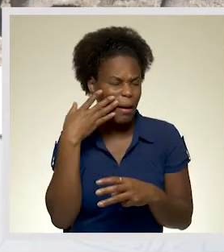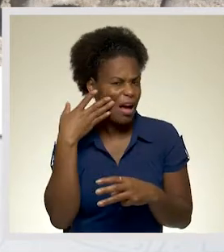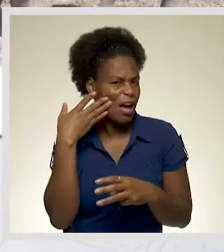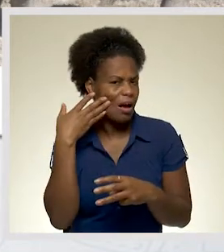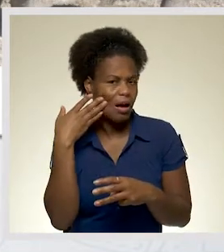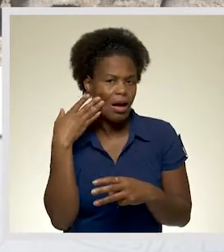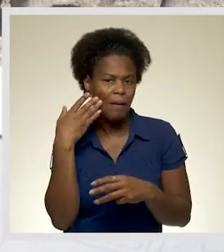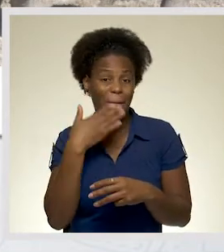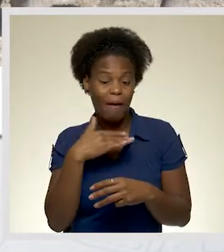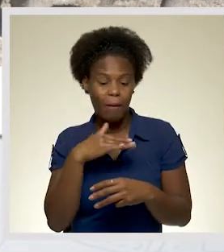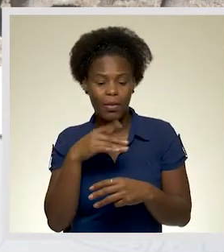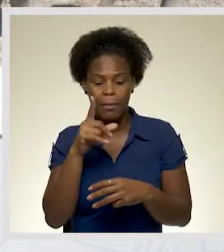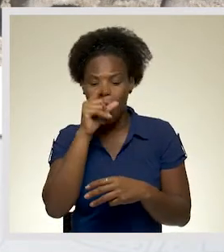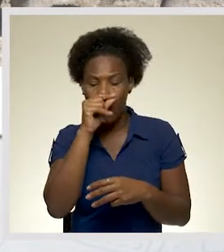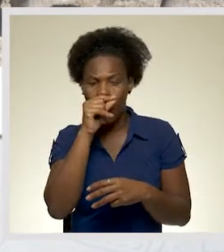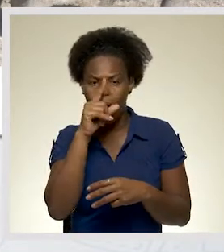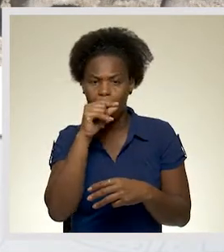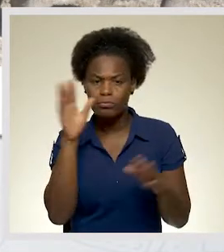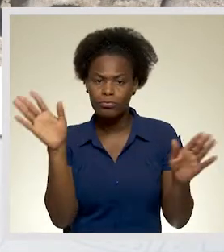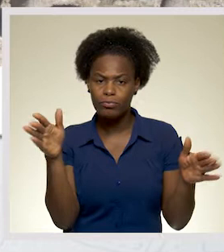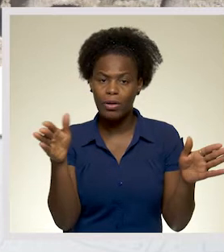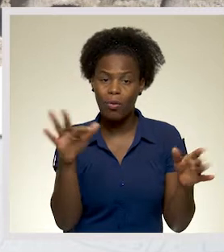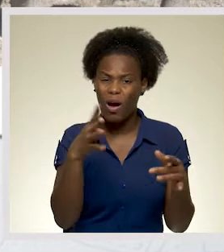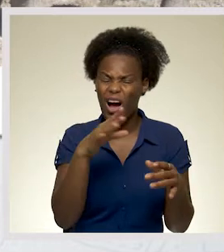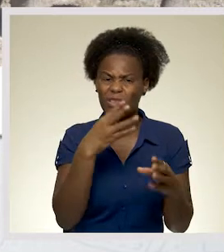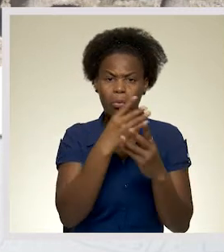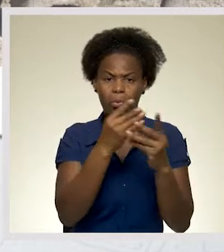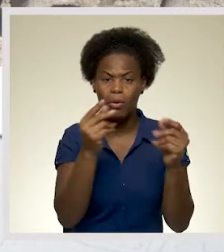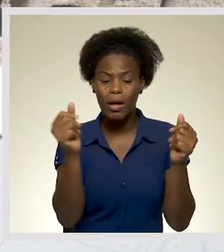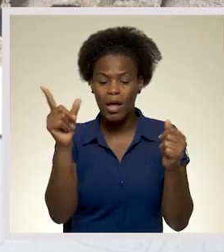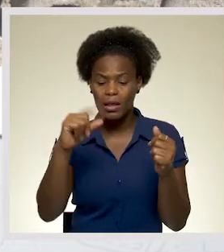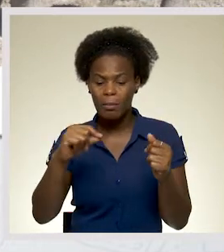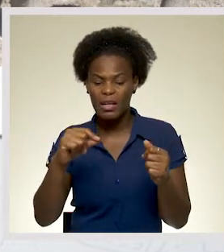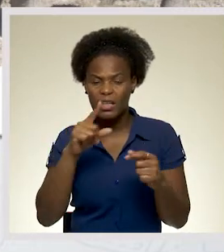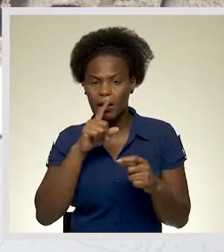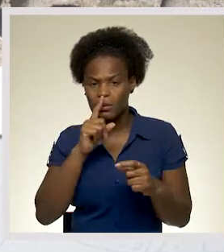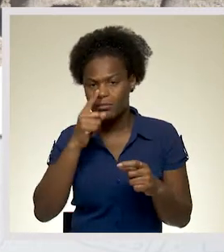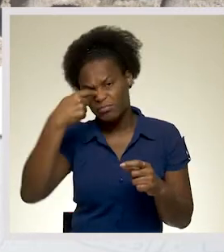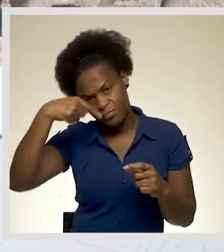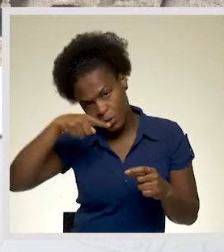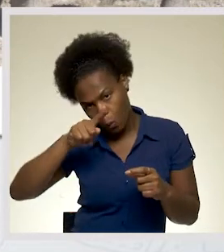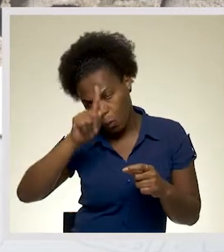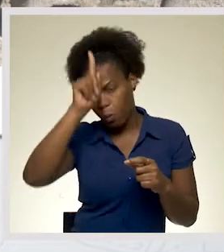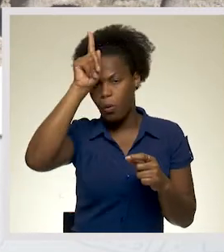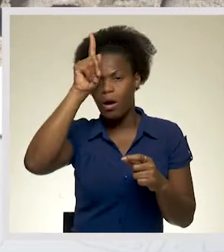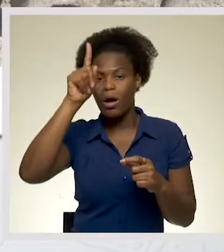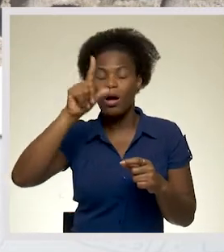via de extinção e também podemos ver ali os rinocerontes brancos em via de extinção.